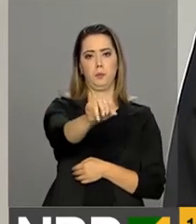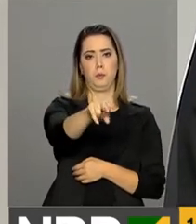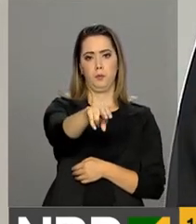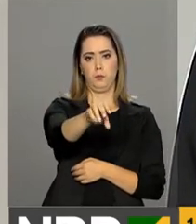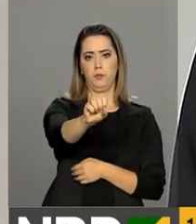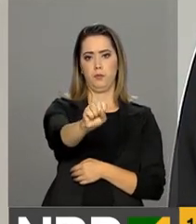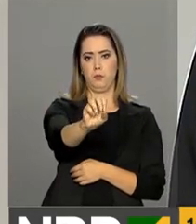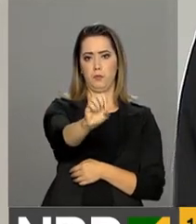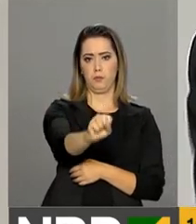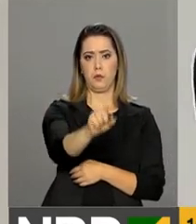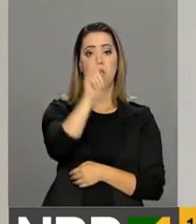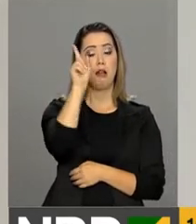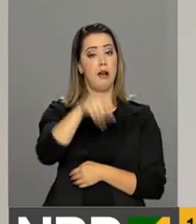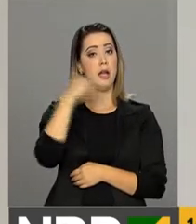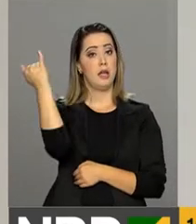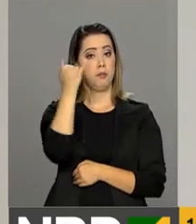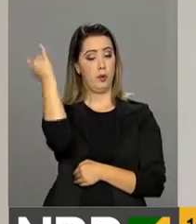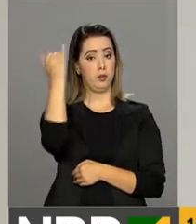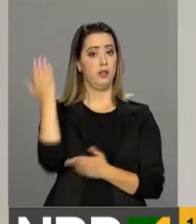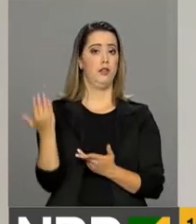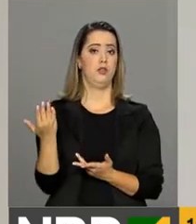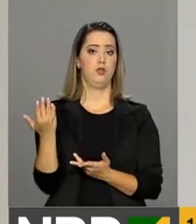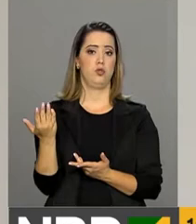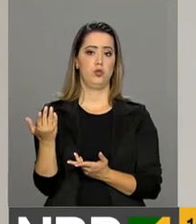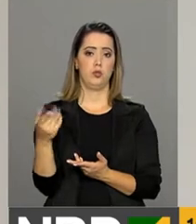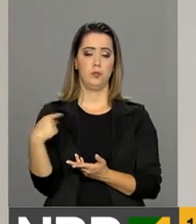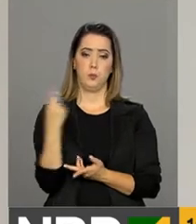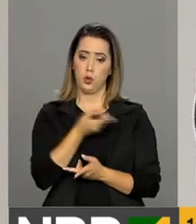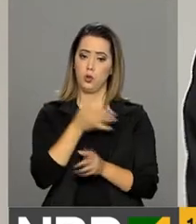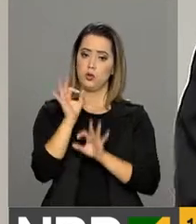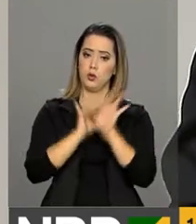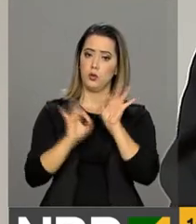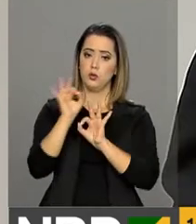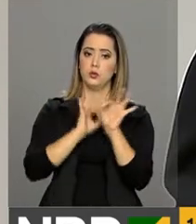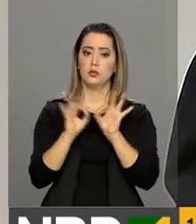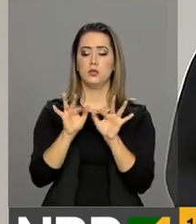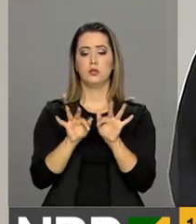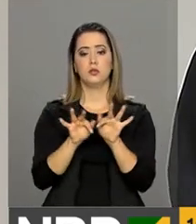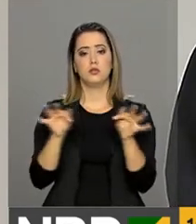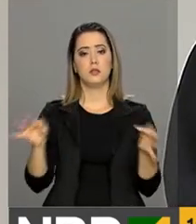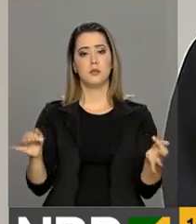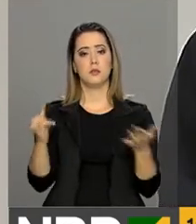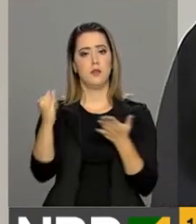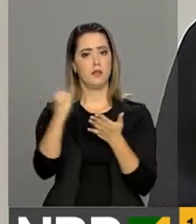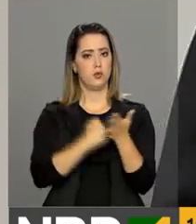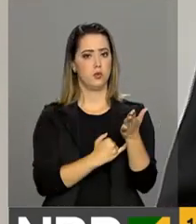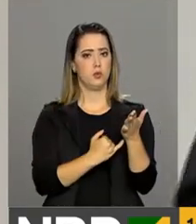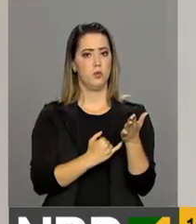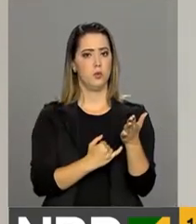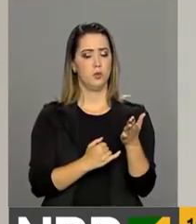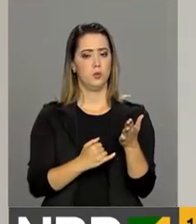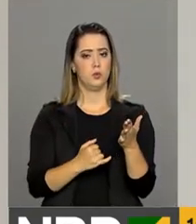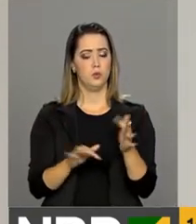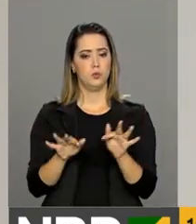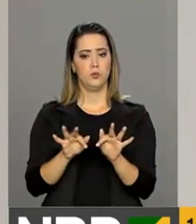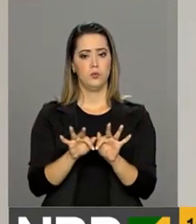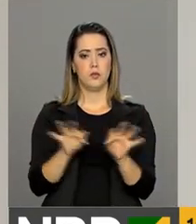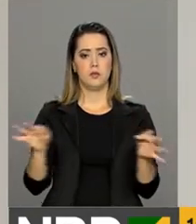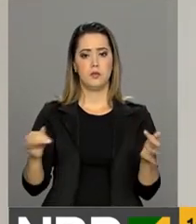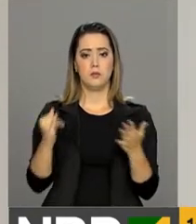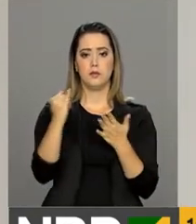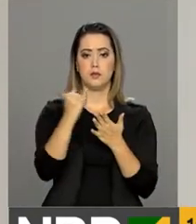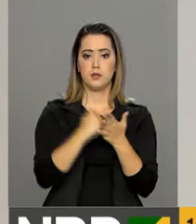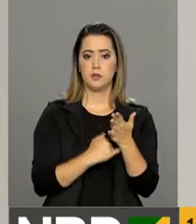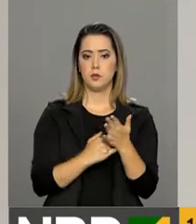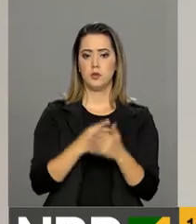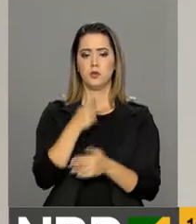nós mas nós estamos agora também cuidando da simplificação tributária eu não faço mais não falo mais reforma